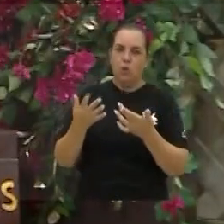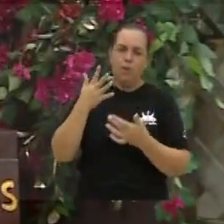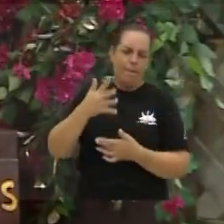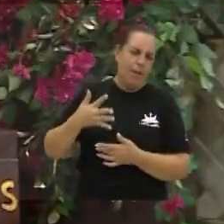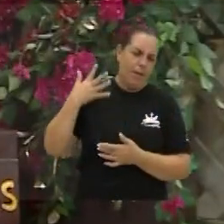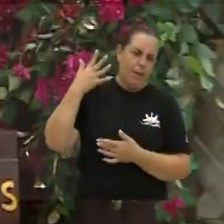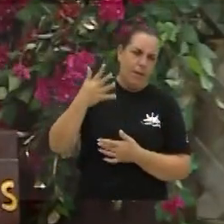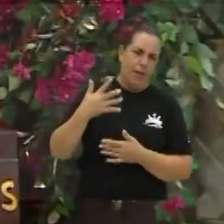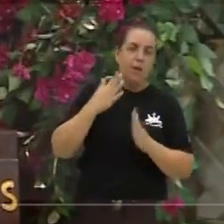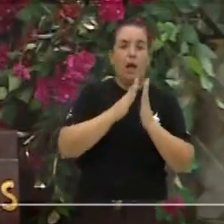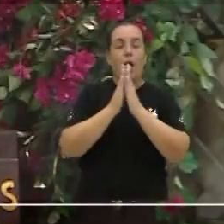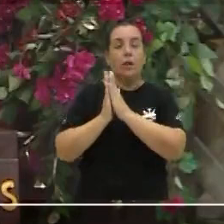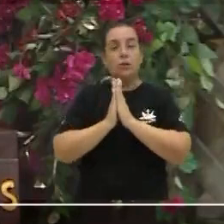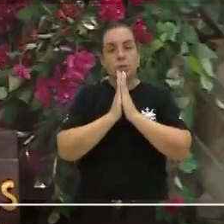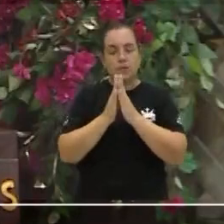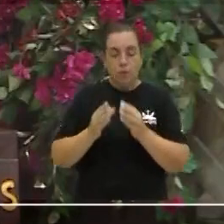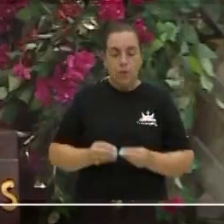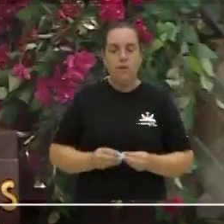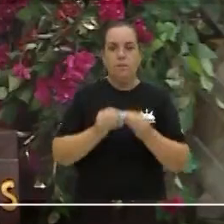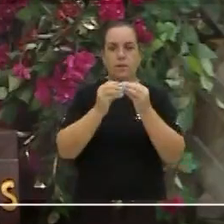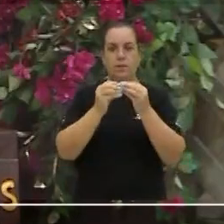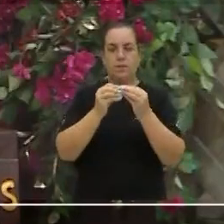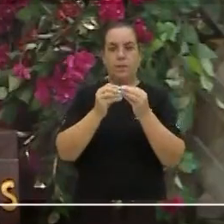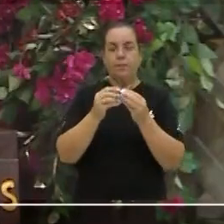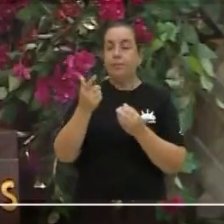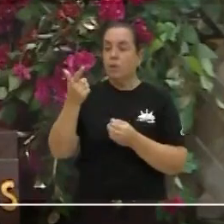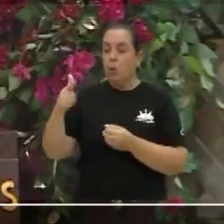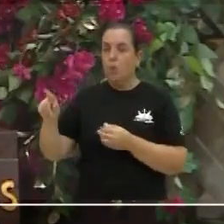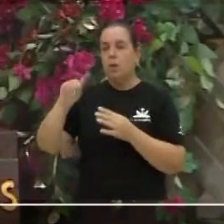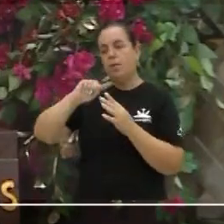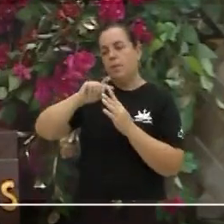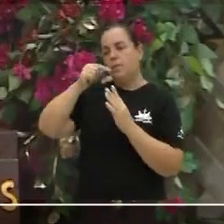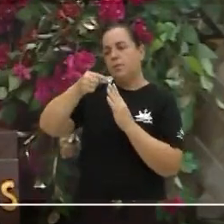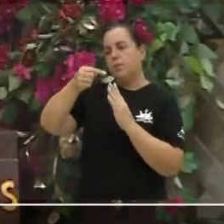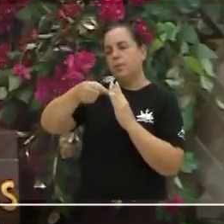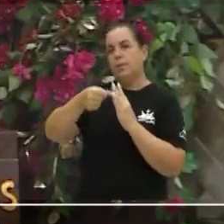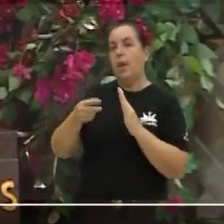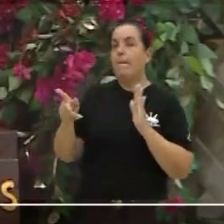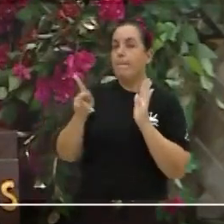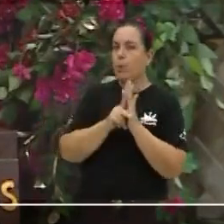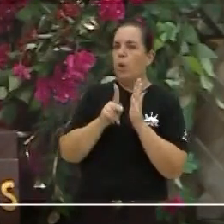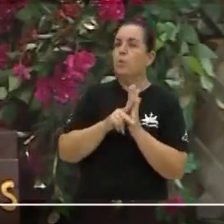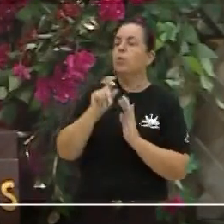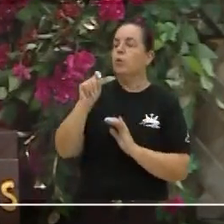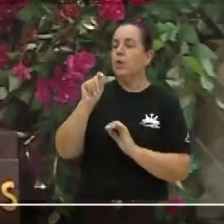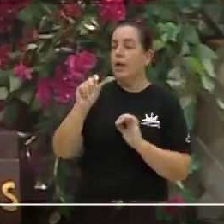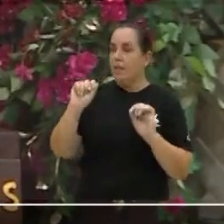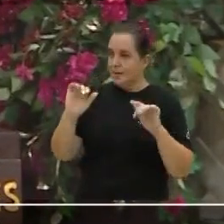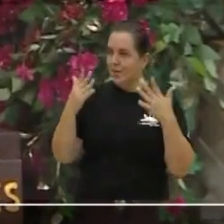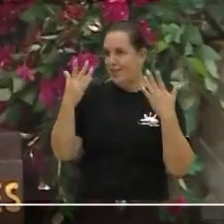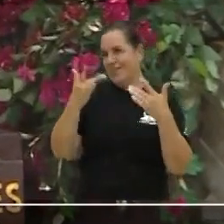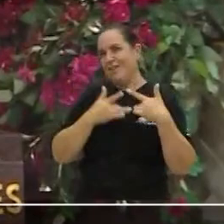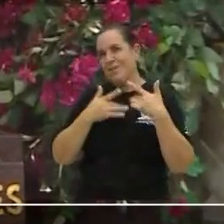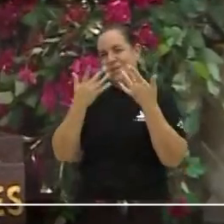pregação, adoração e missa, outros aspectos desta festa. Mas nesta